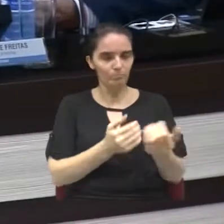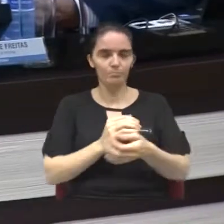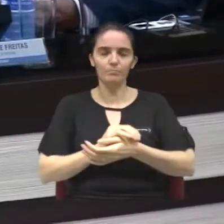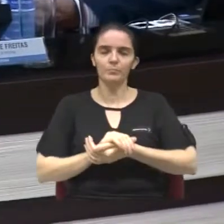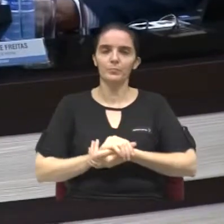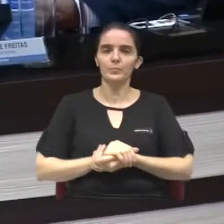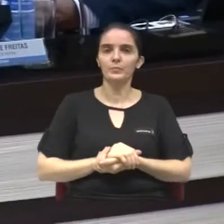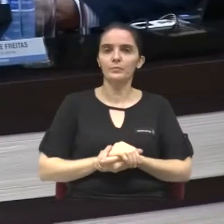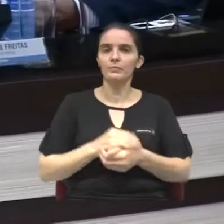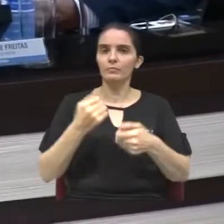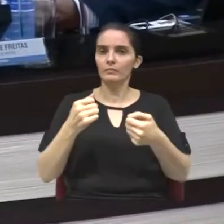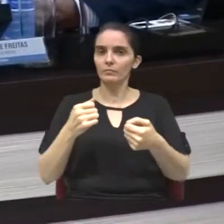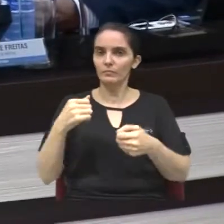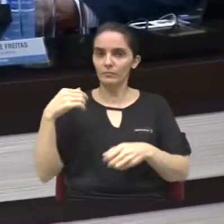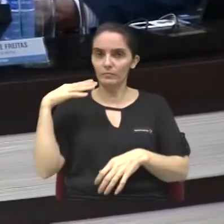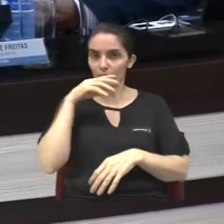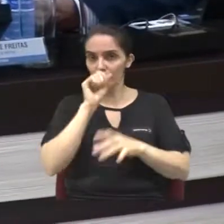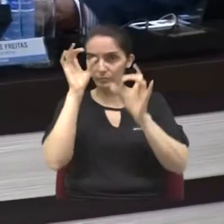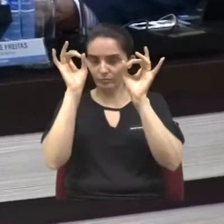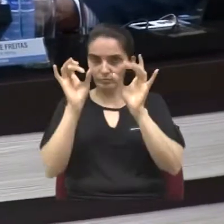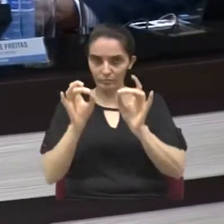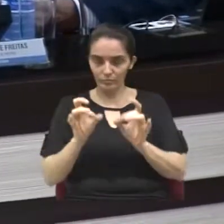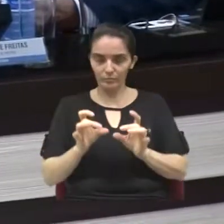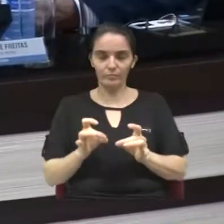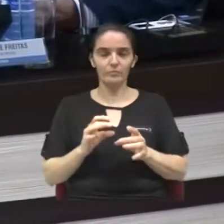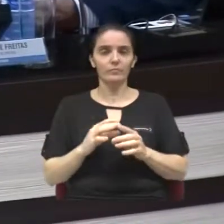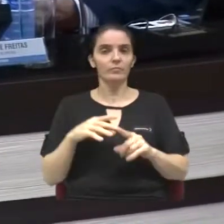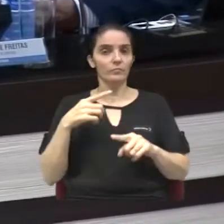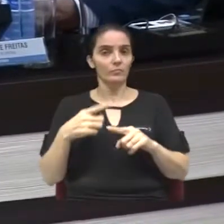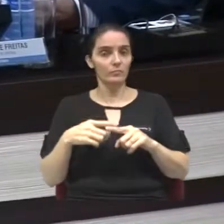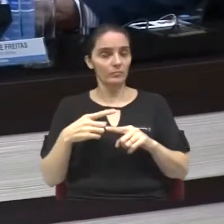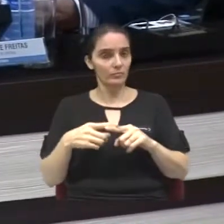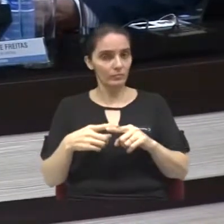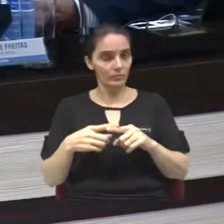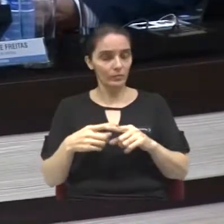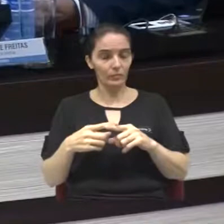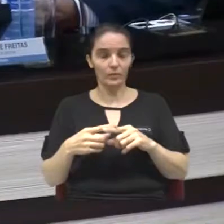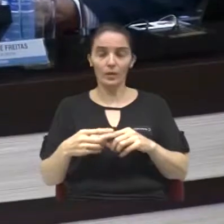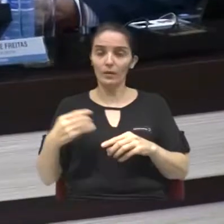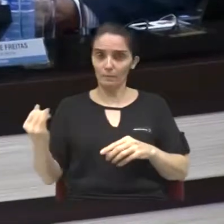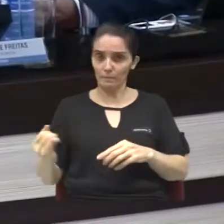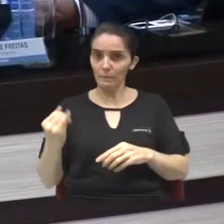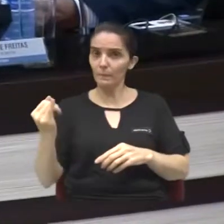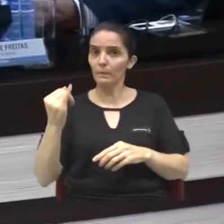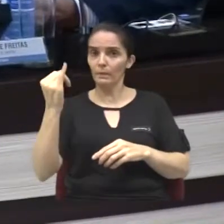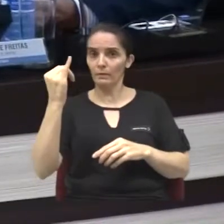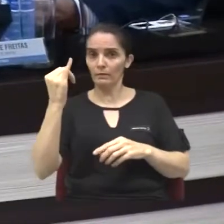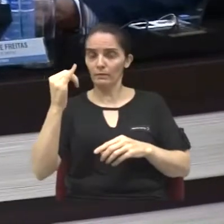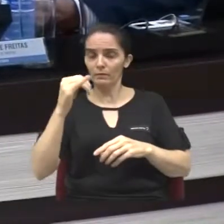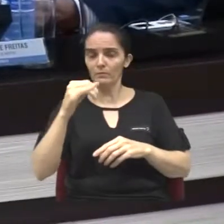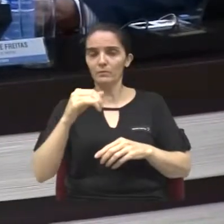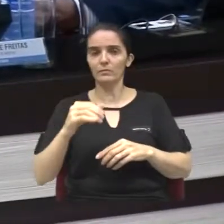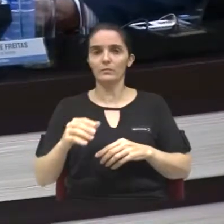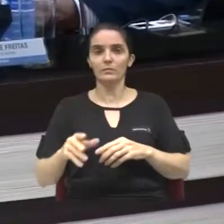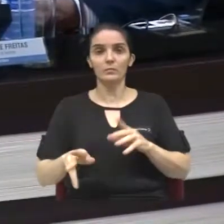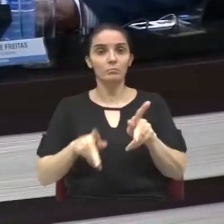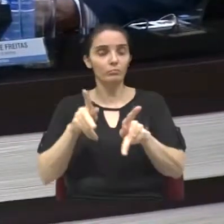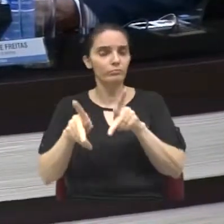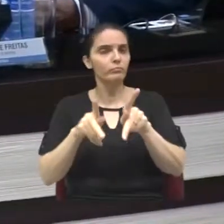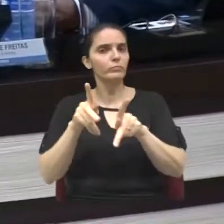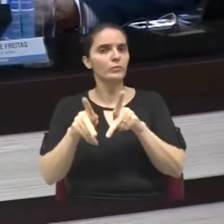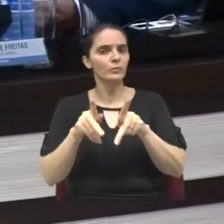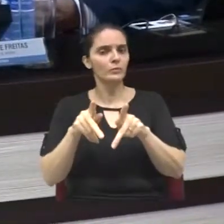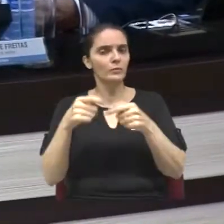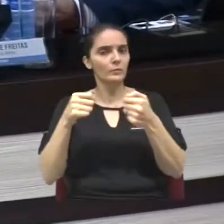providências, necessita de regime especial de tramitação, pois é matéria de relevante interesse público, razão pela qual